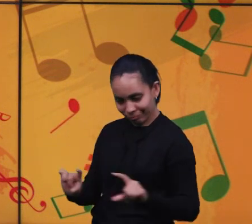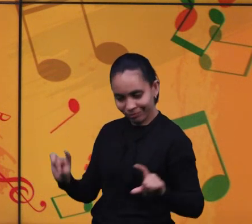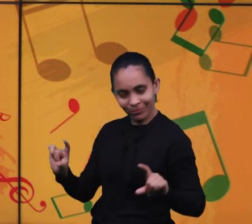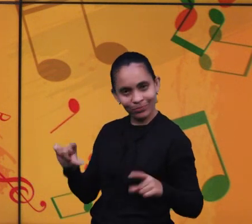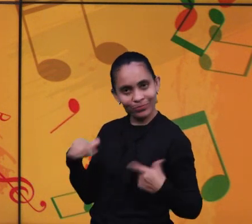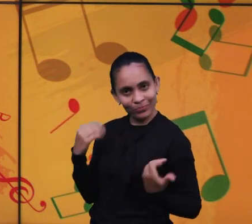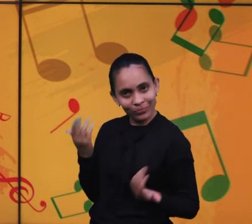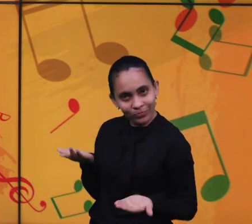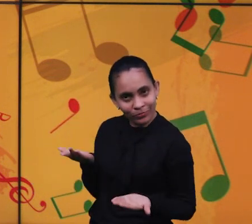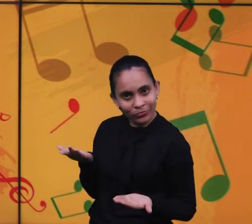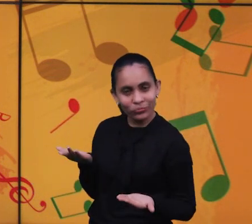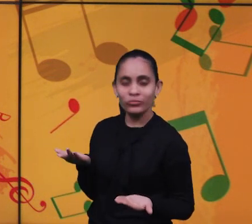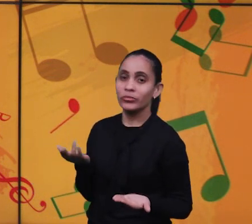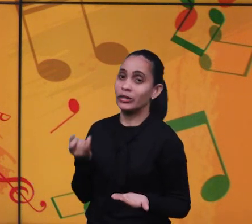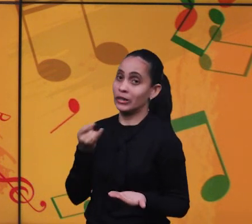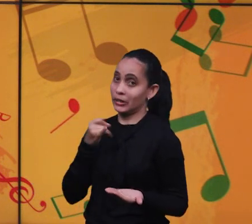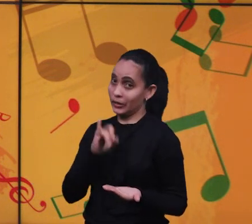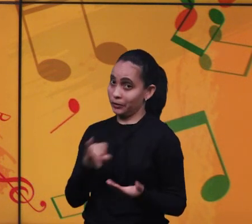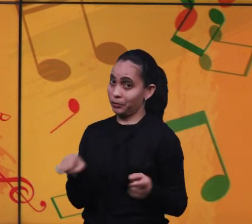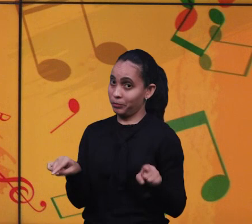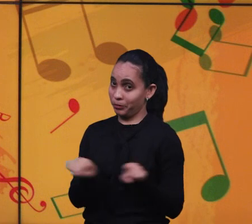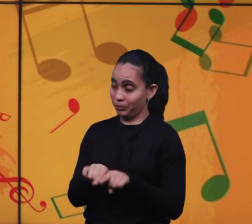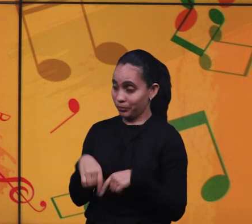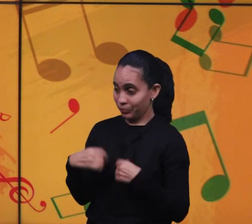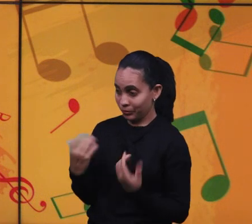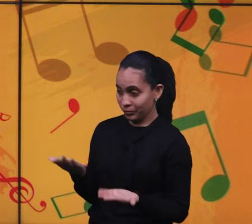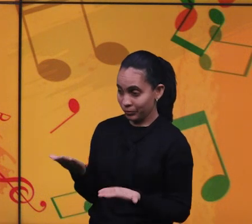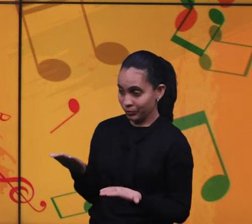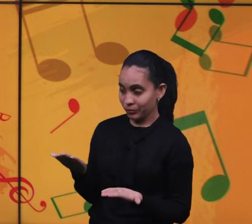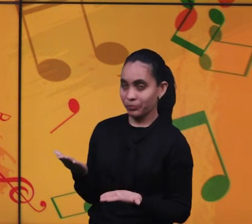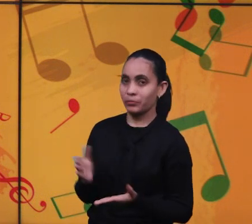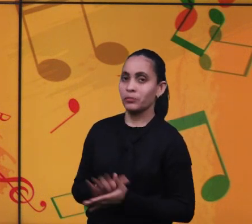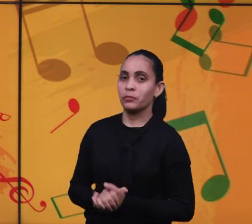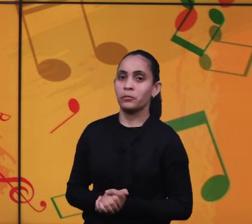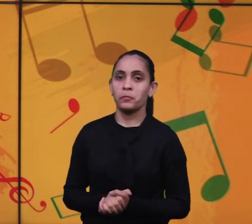aí embaixo na sua tela.